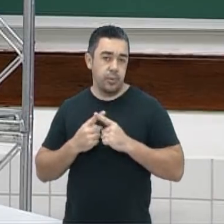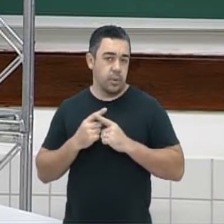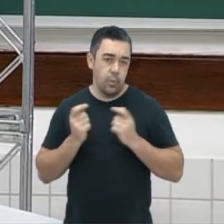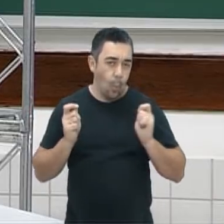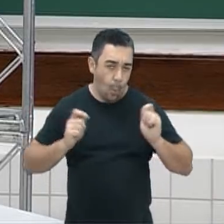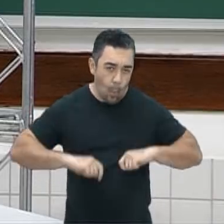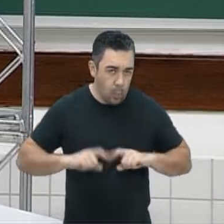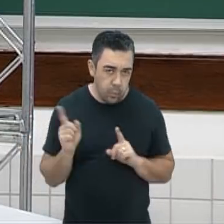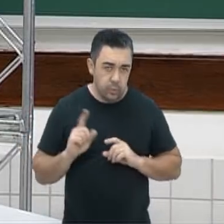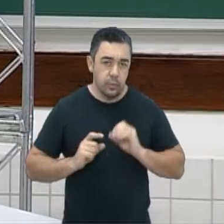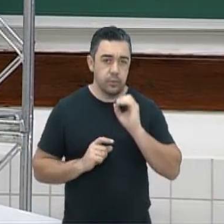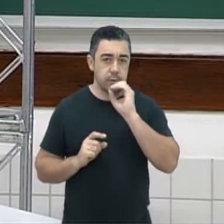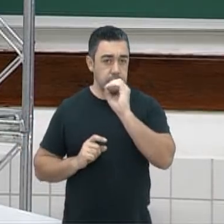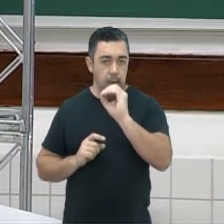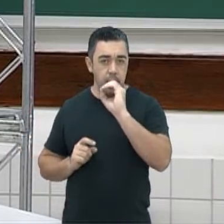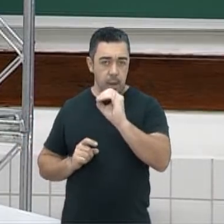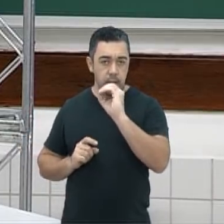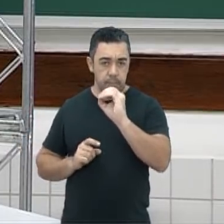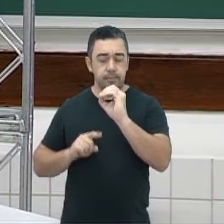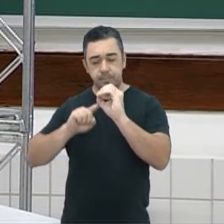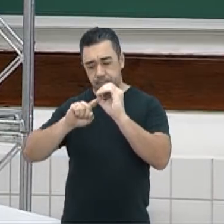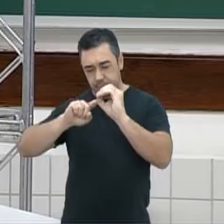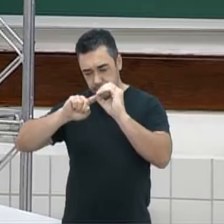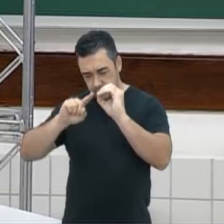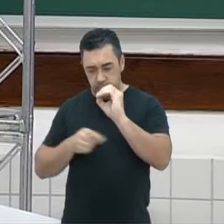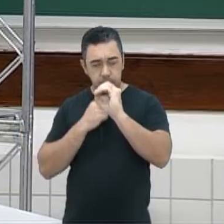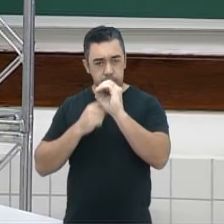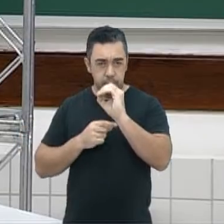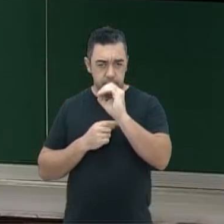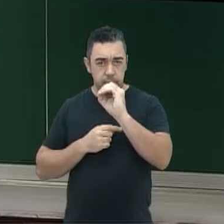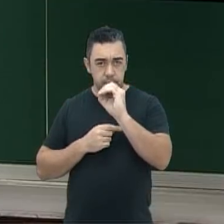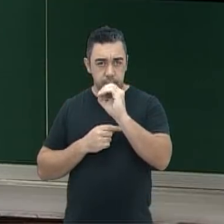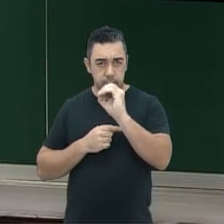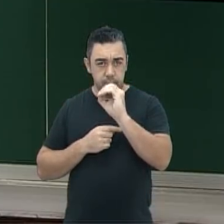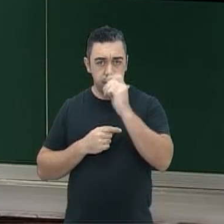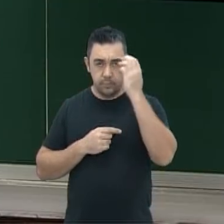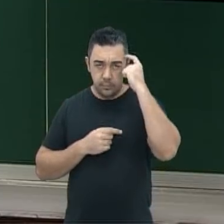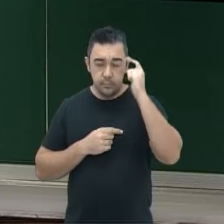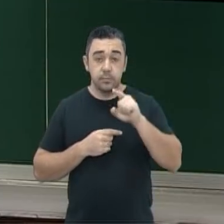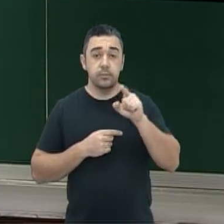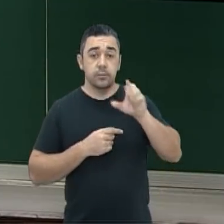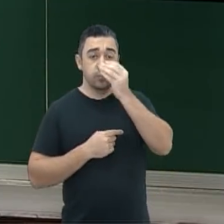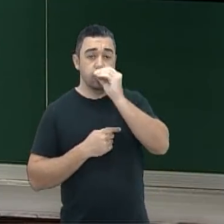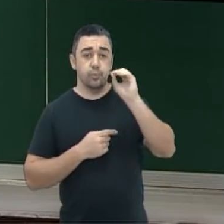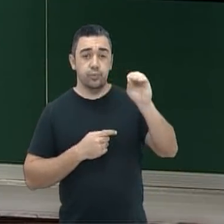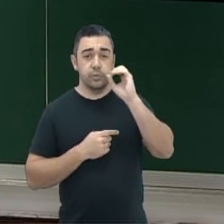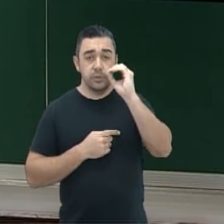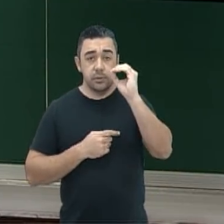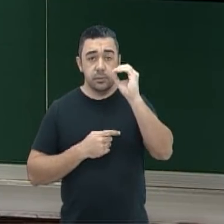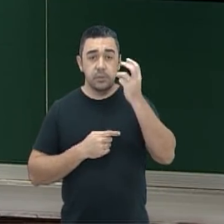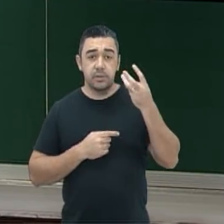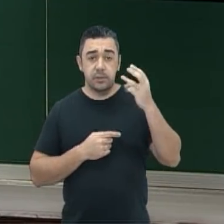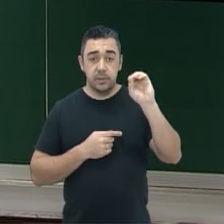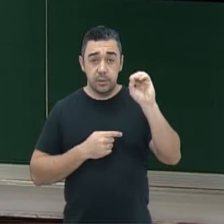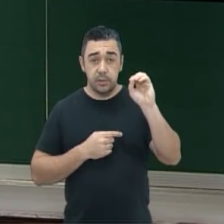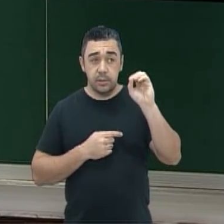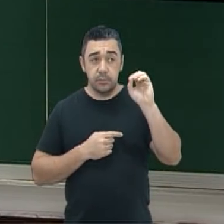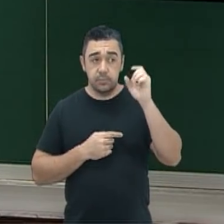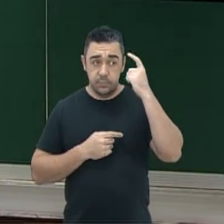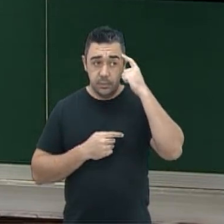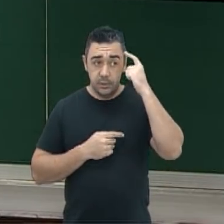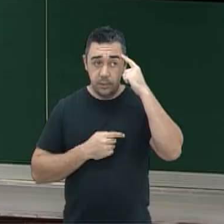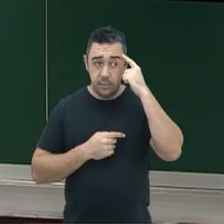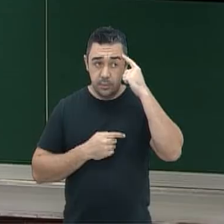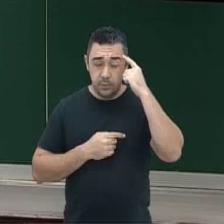4 não dá, certo? Então, eu estou pensando em 30 décimos, certo? 30